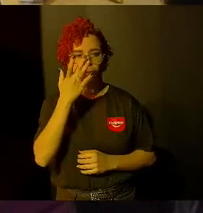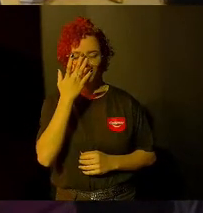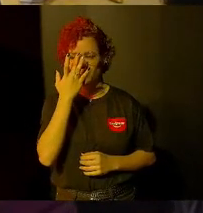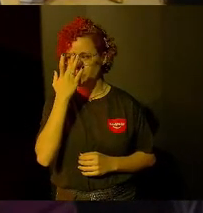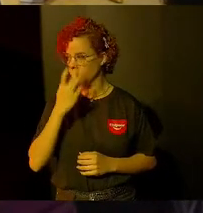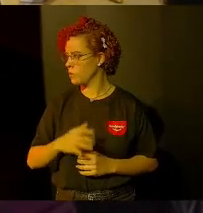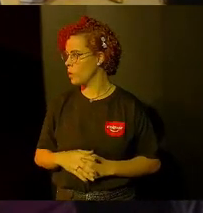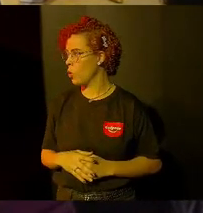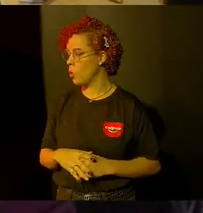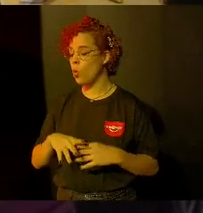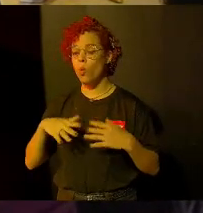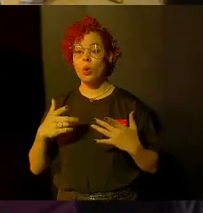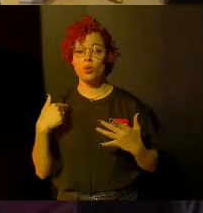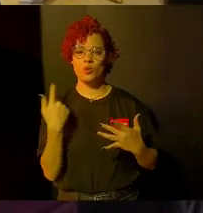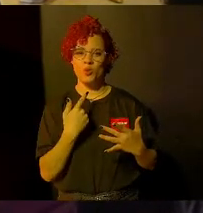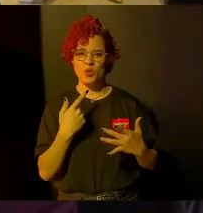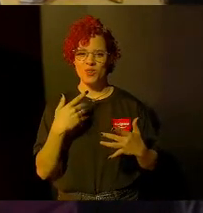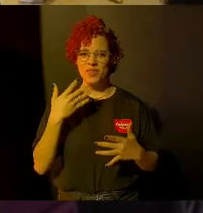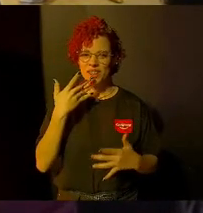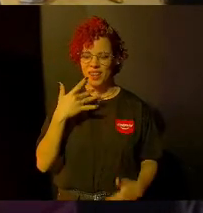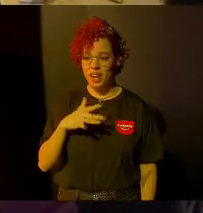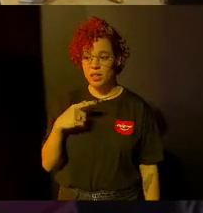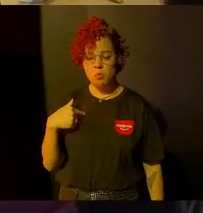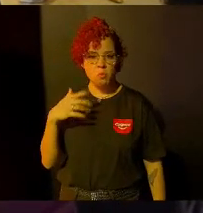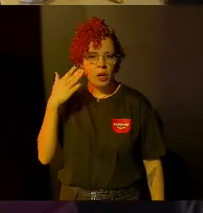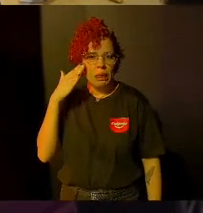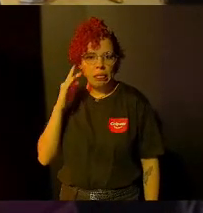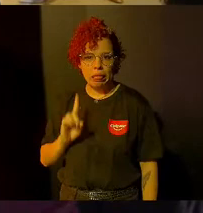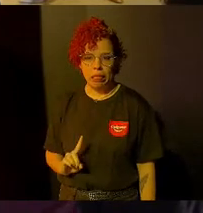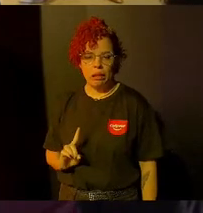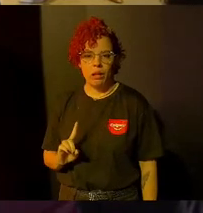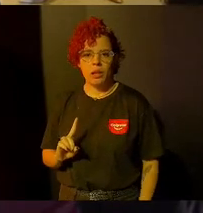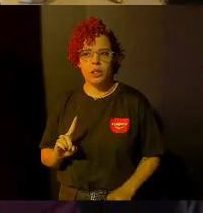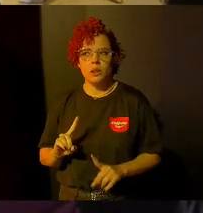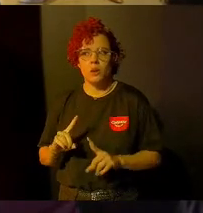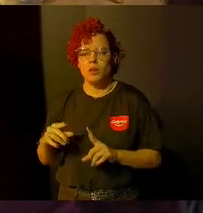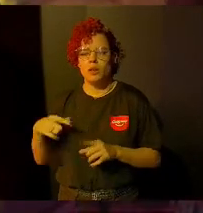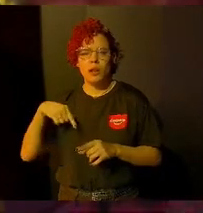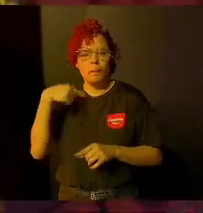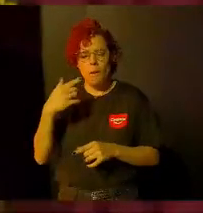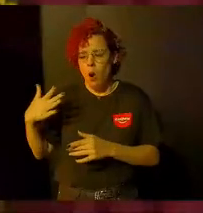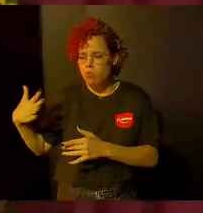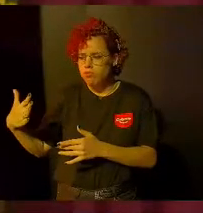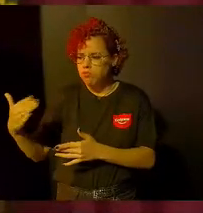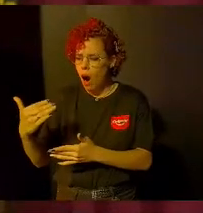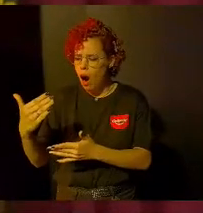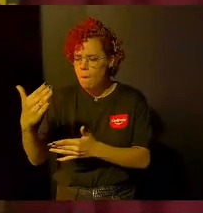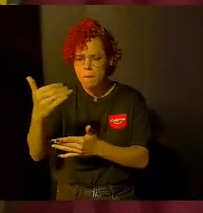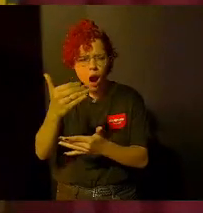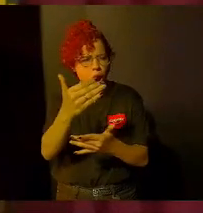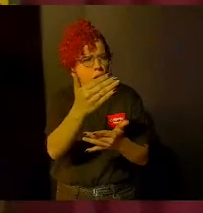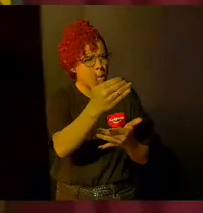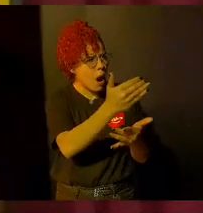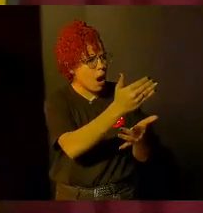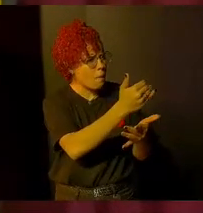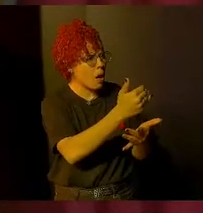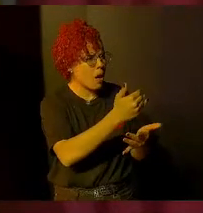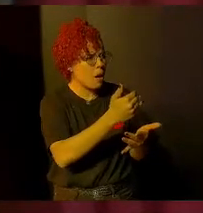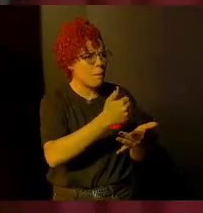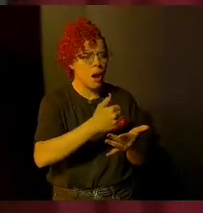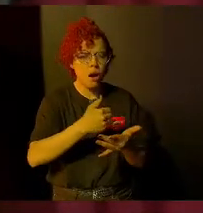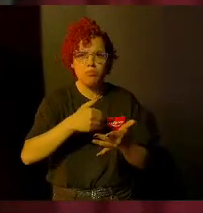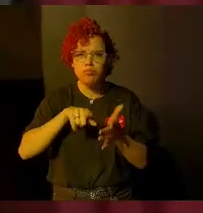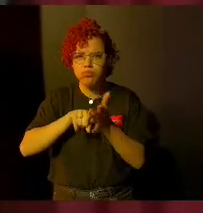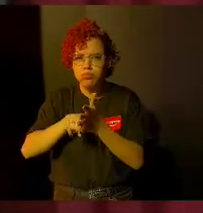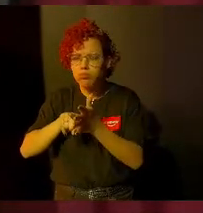quando a gente é criança a gente não entende muito né Depois que a gente vai Juntando os caquinhos é que a gente vai Relembrando as frases é que a gente